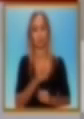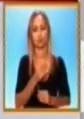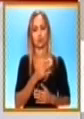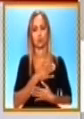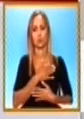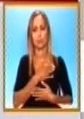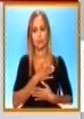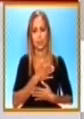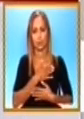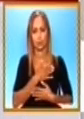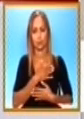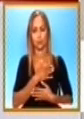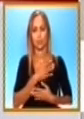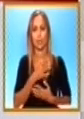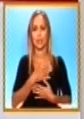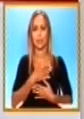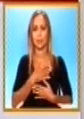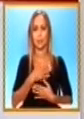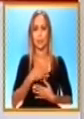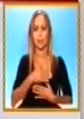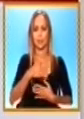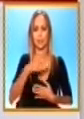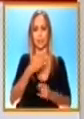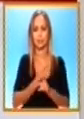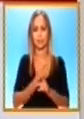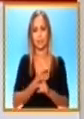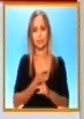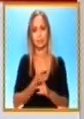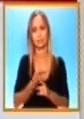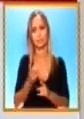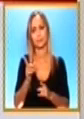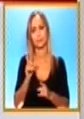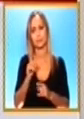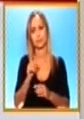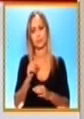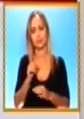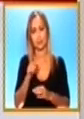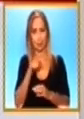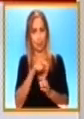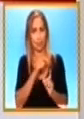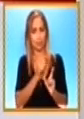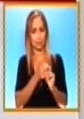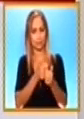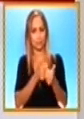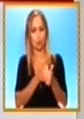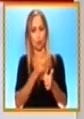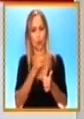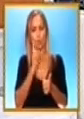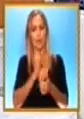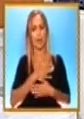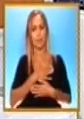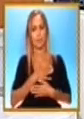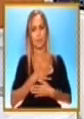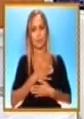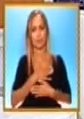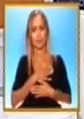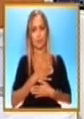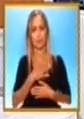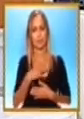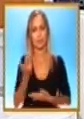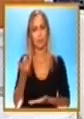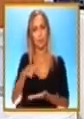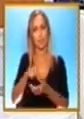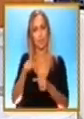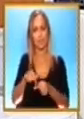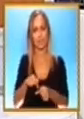Foram muitos amigos que fez e amigos de todas as gerações. Isto também diz muito, muito de si. E há aqui uma amiga que fez questão de estar